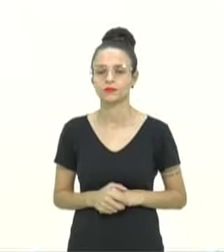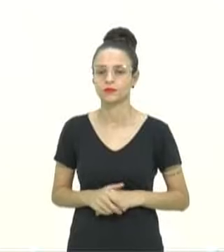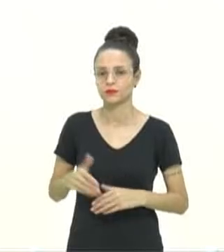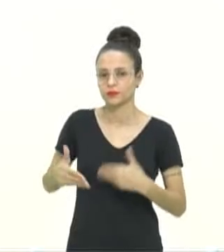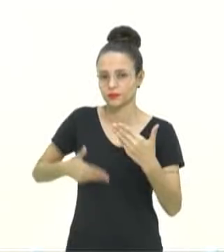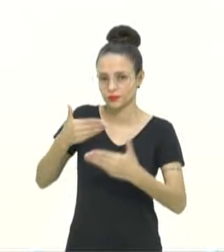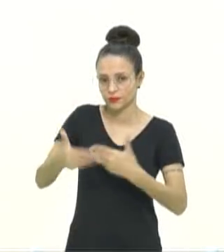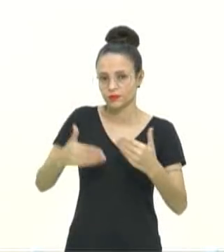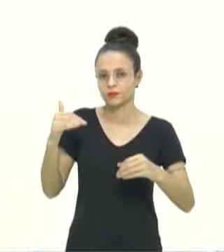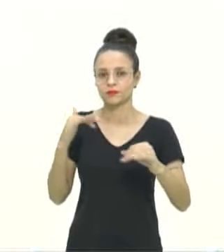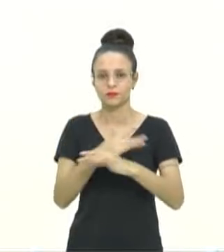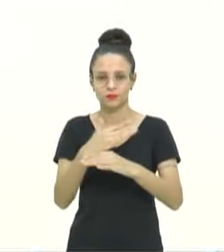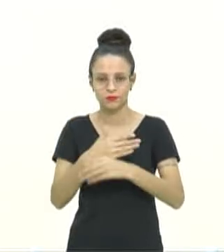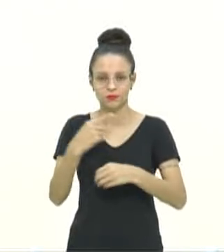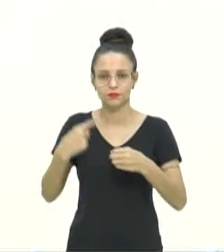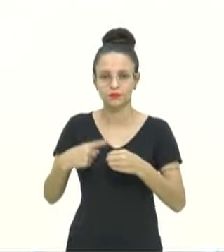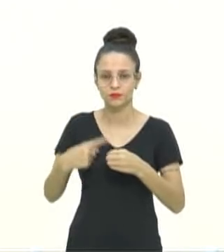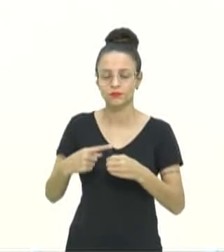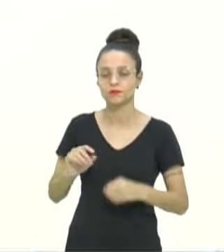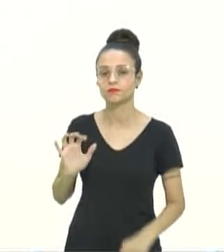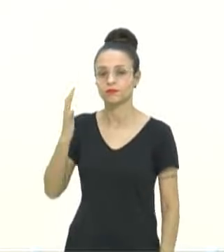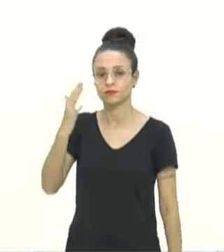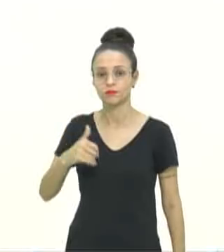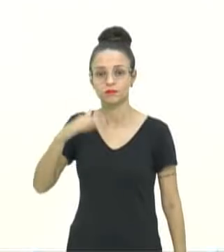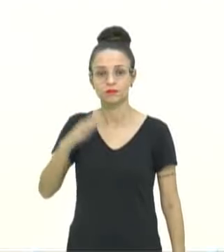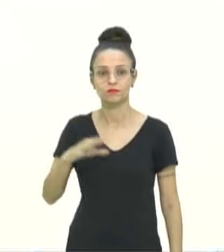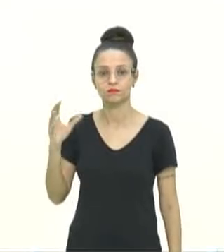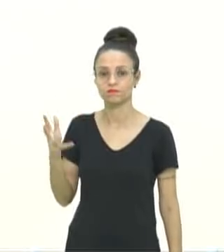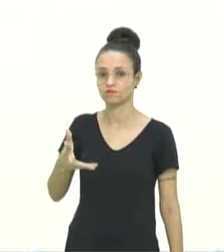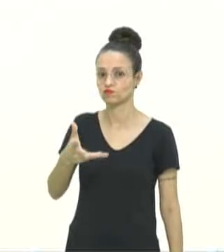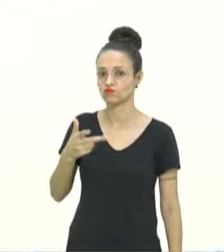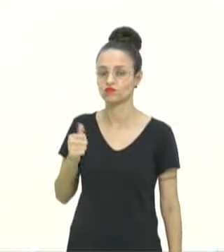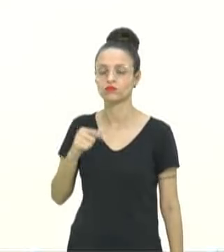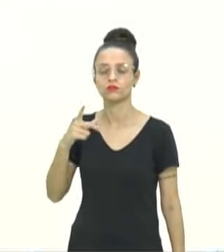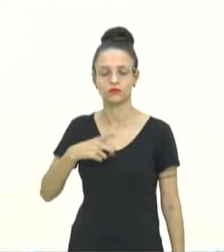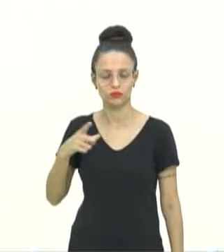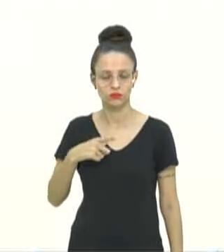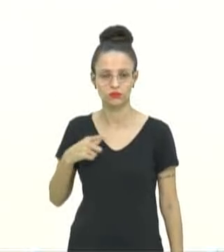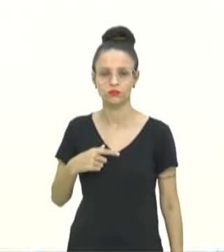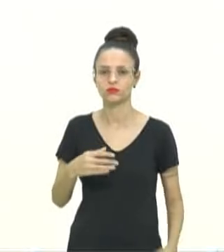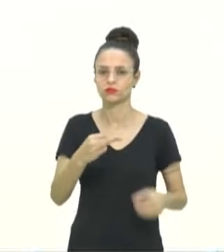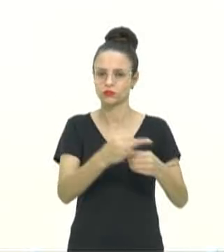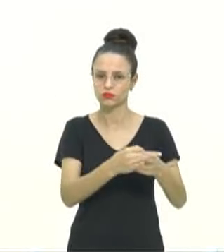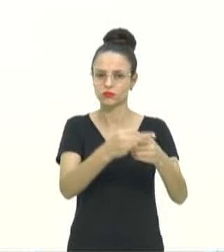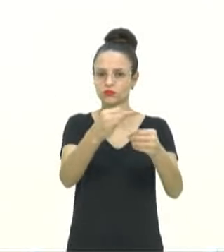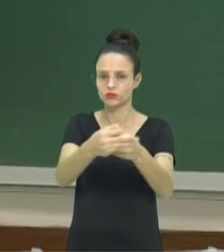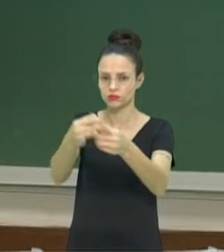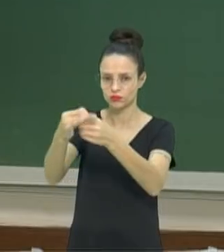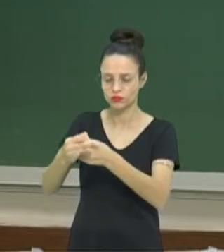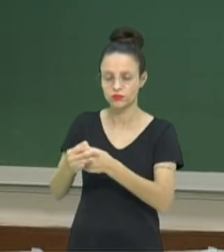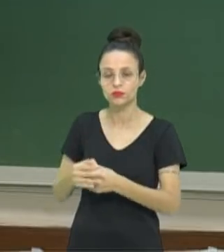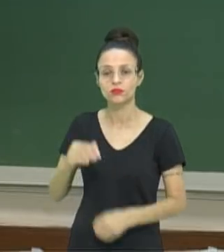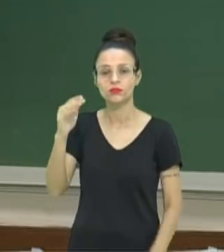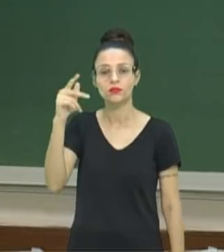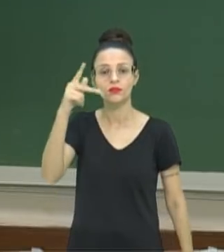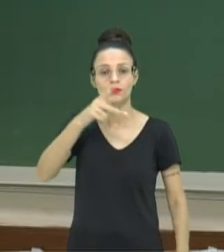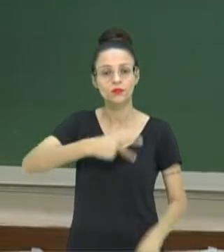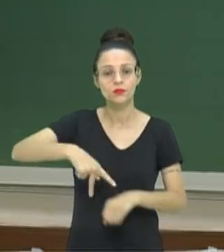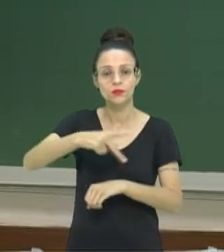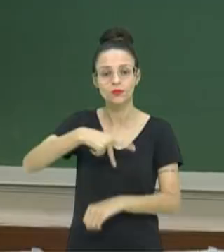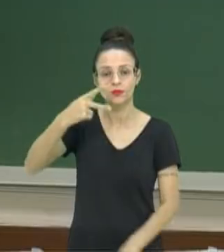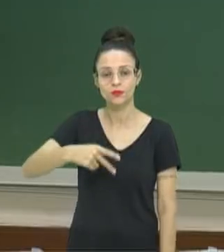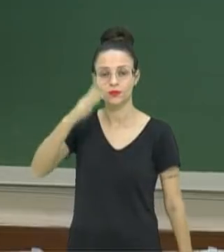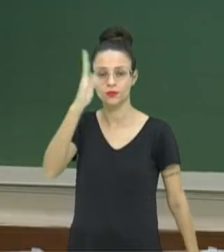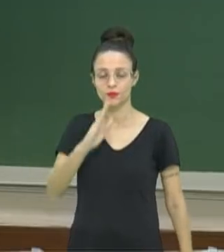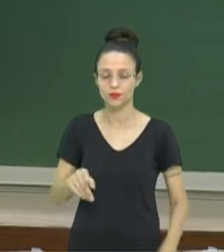o processo de urbanização ocorreu de forma mais intensa. Então existiam pequenos núcleos urbanos, o Brasil era um país agrícola,